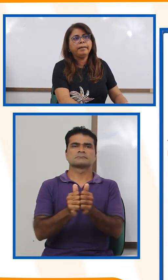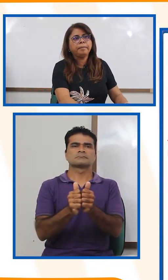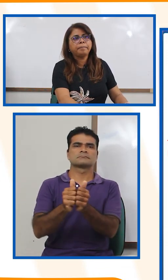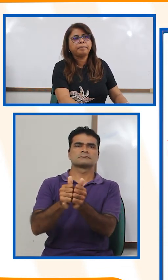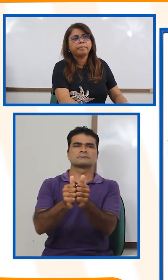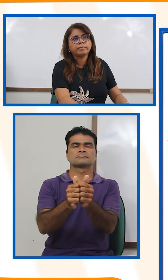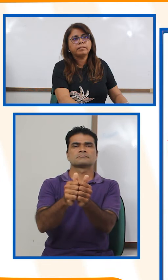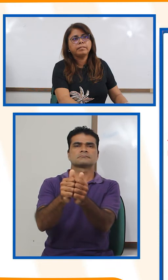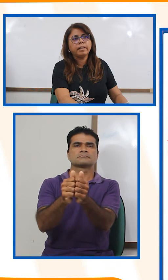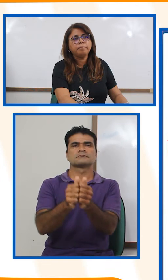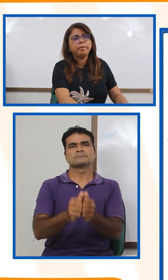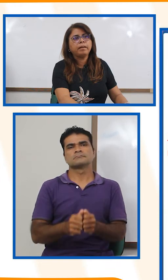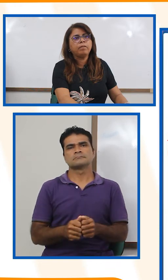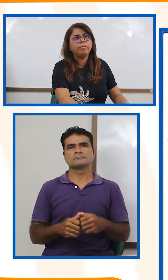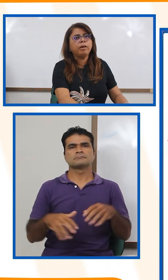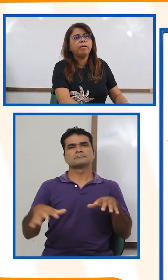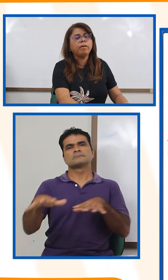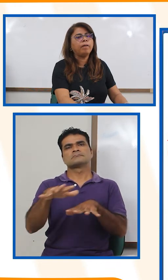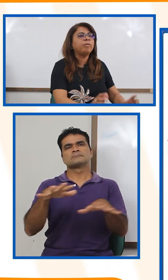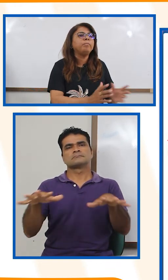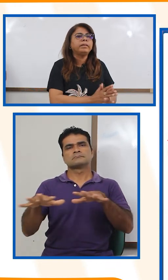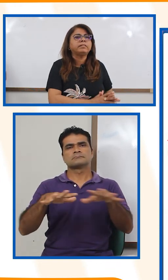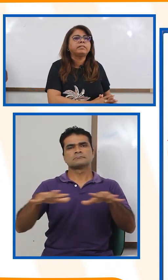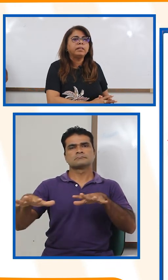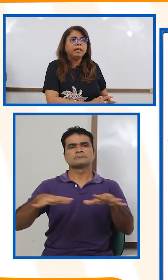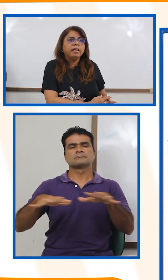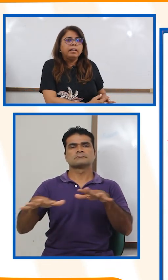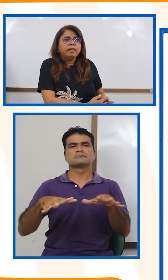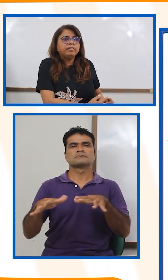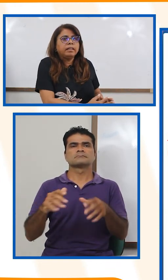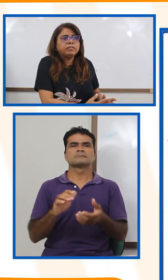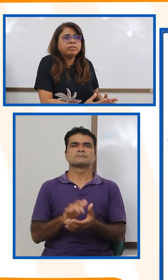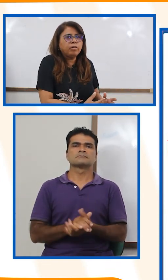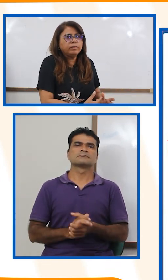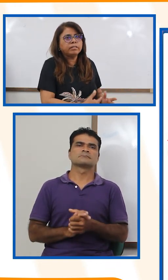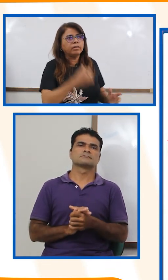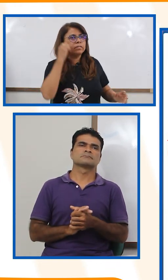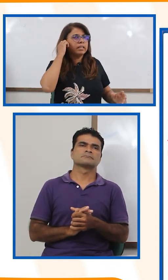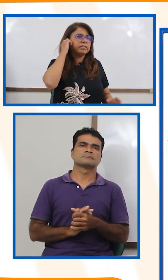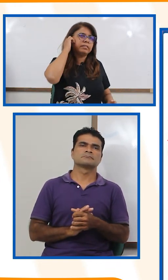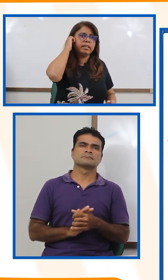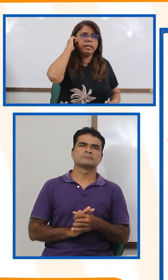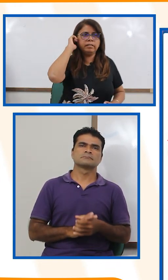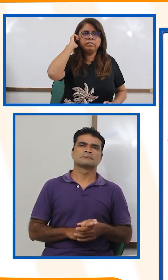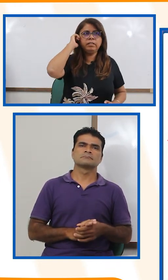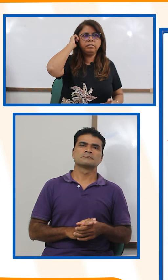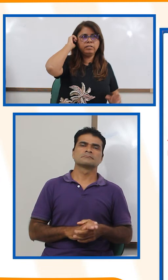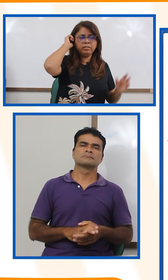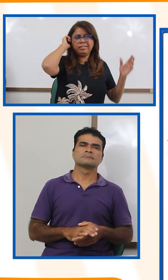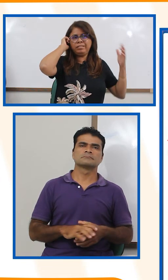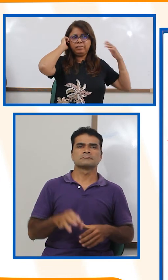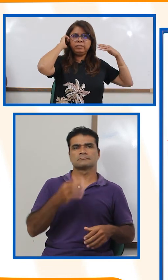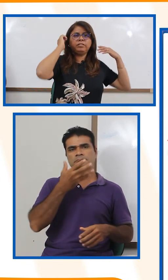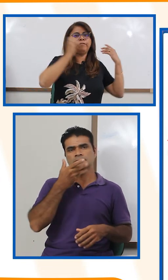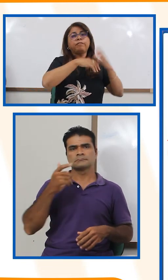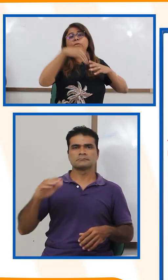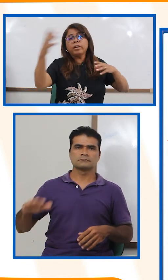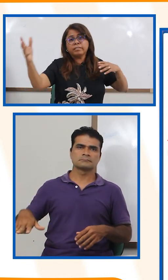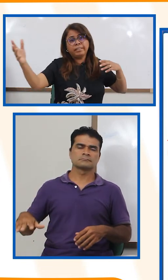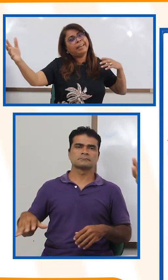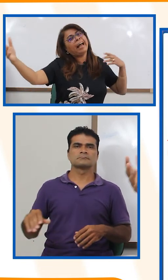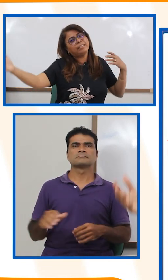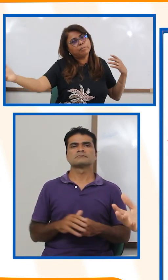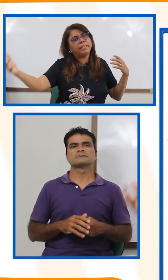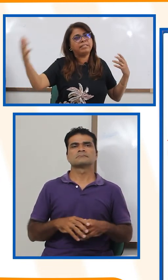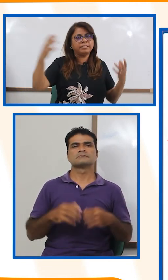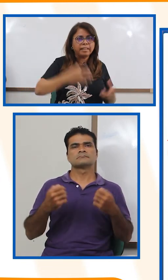e estar sempre com algumas intenções, né? Ou seja, assim, de fuga,